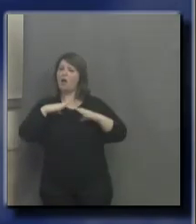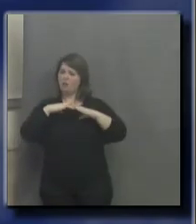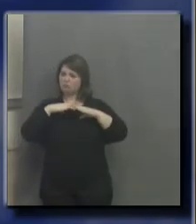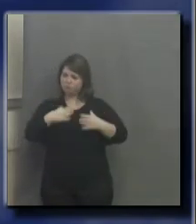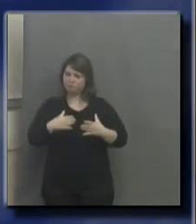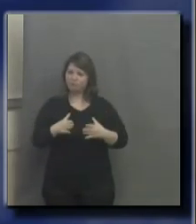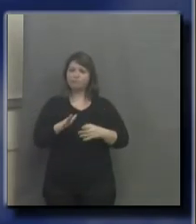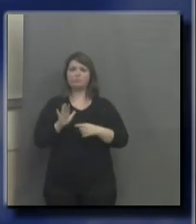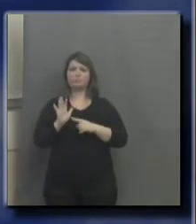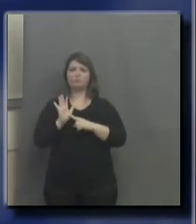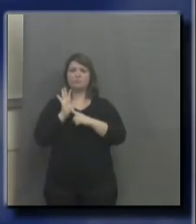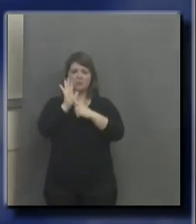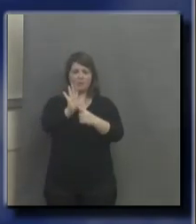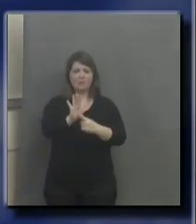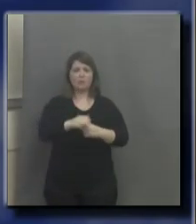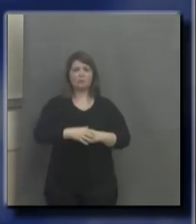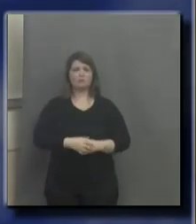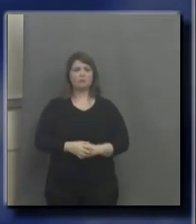pronunciou,